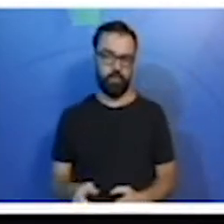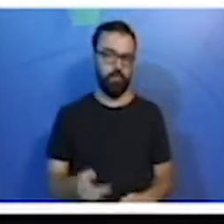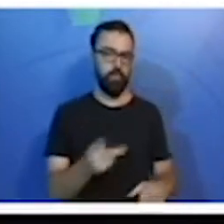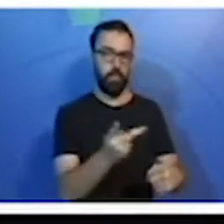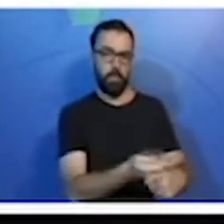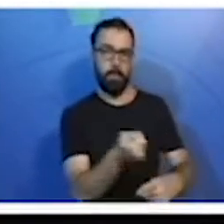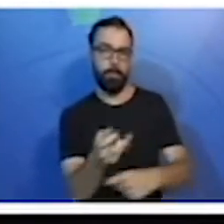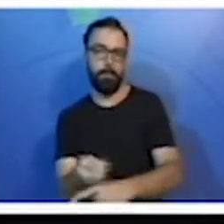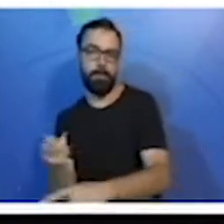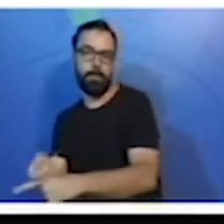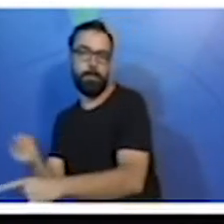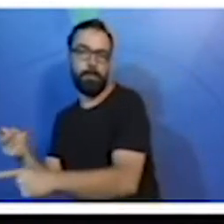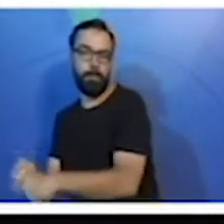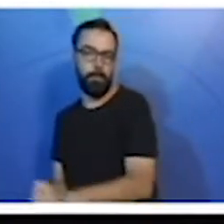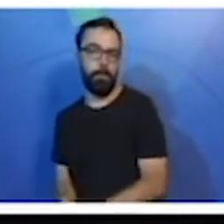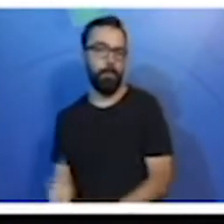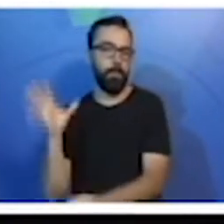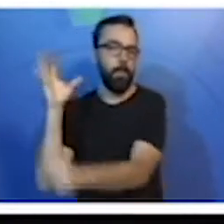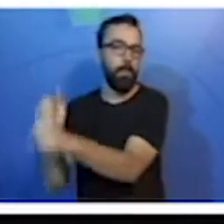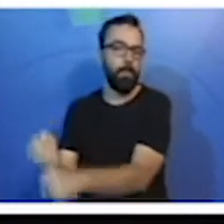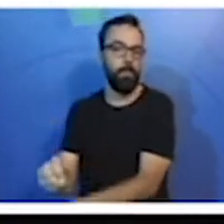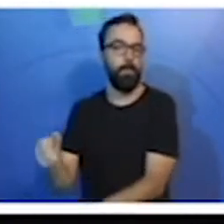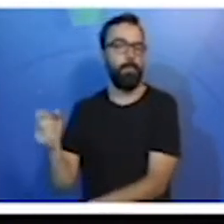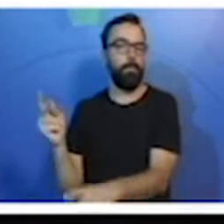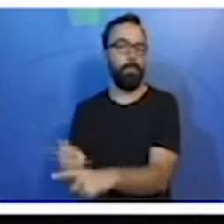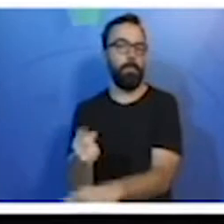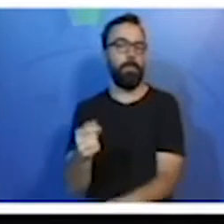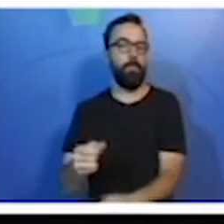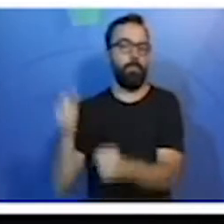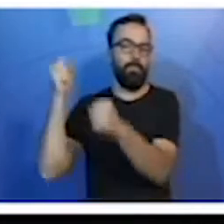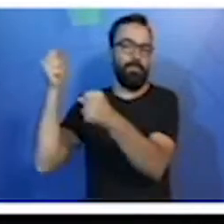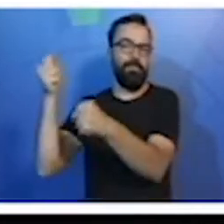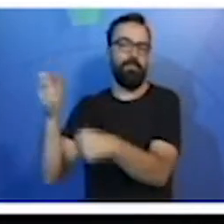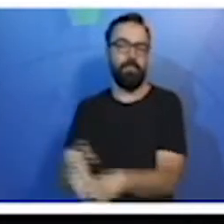aquele que fazer o menor tempo é o vencedor dessa competição